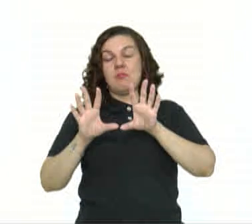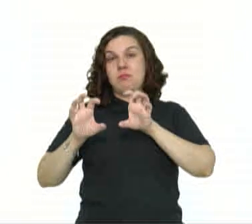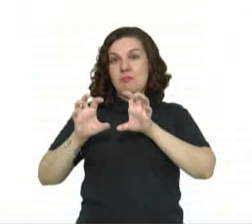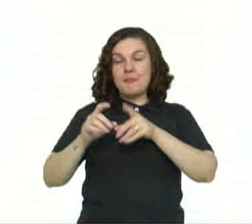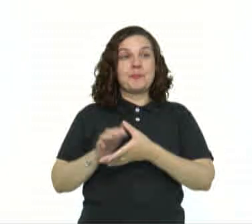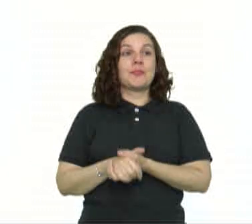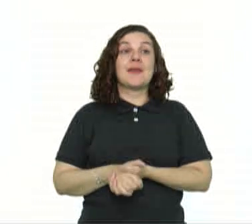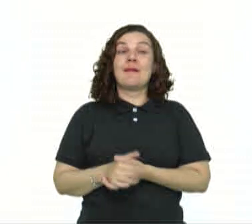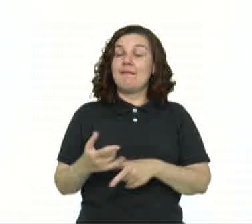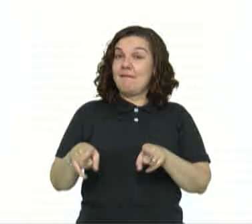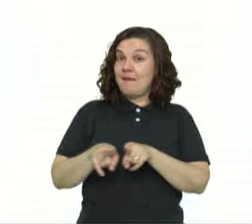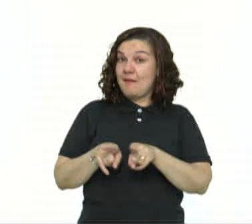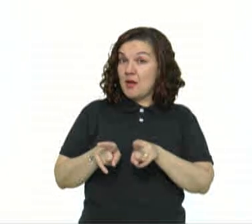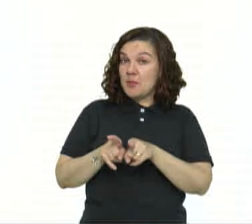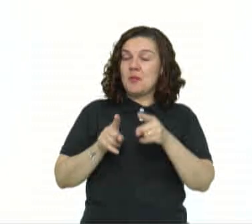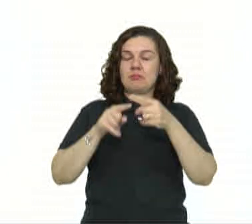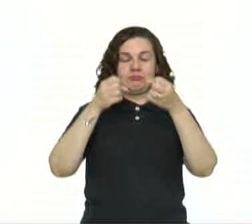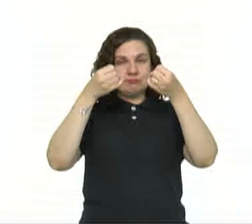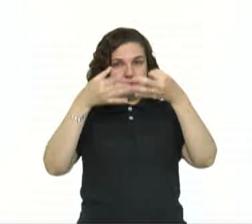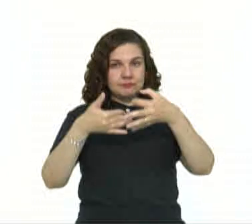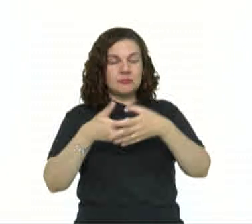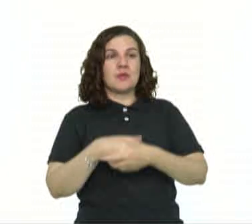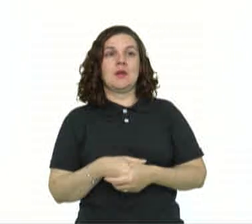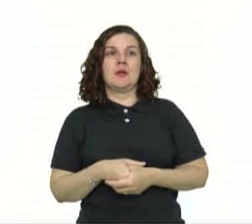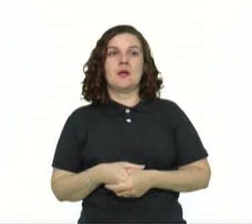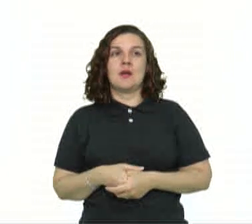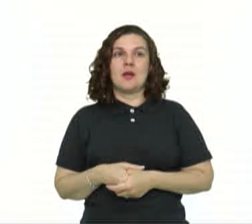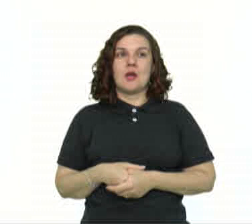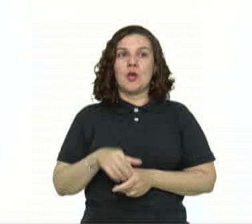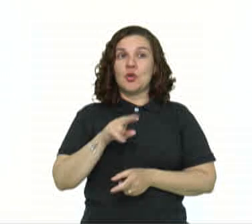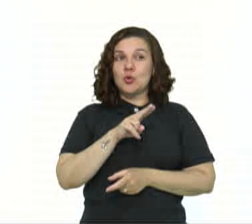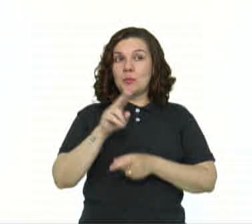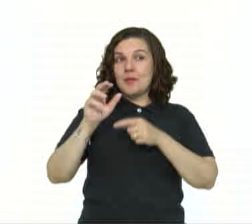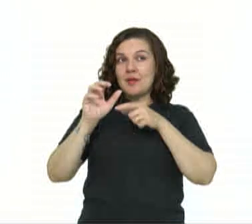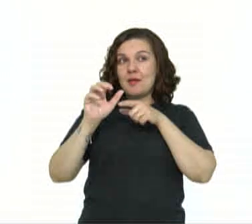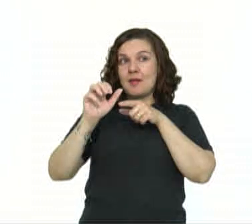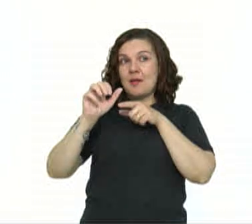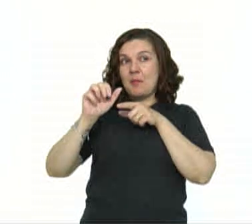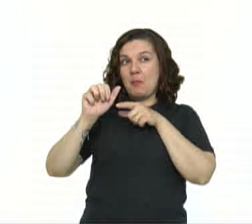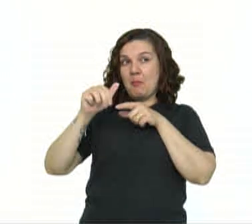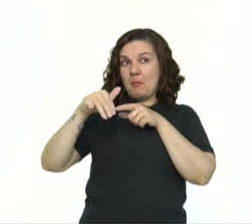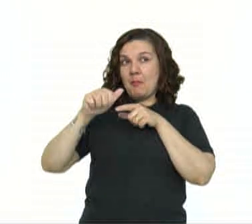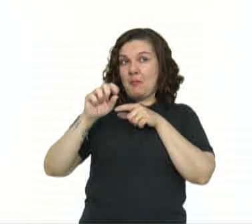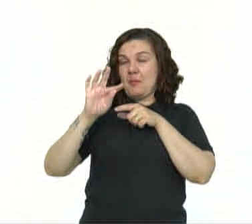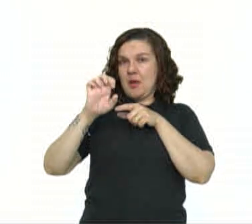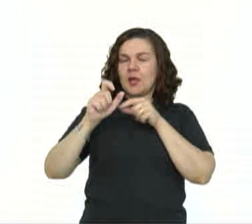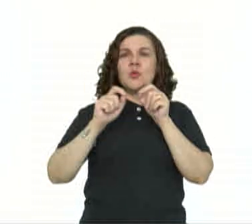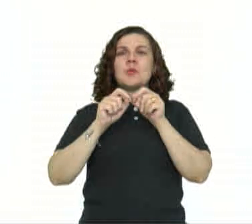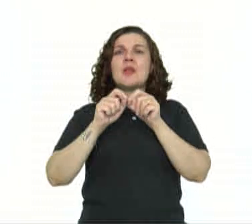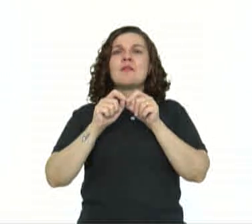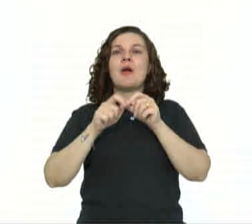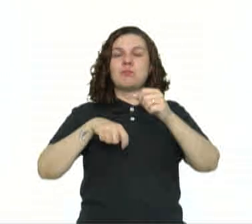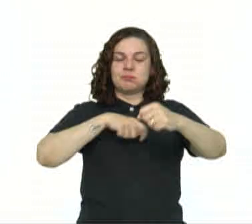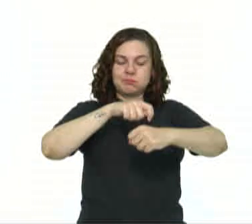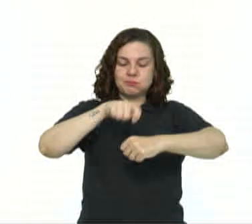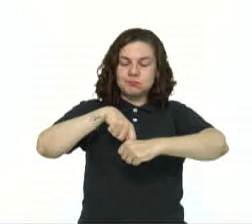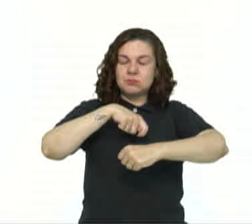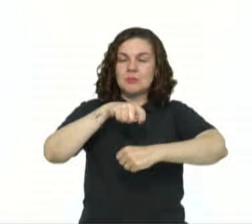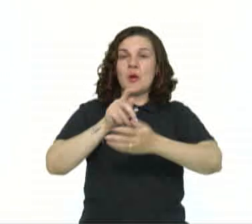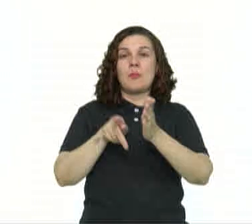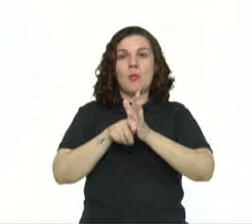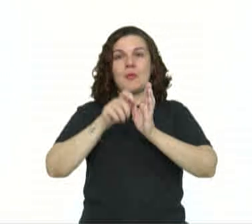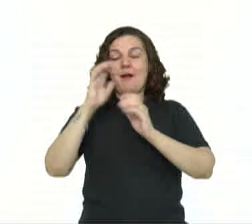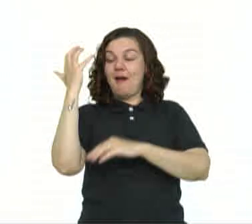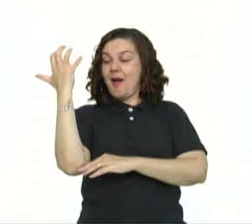eles fazem também um papel amate, que eles cozinham a casca de cáscaras